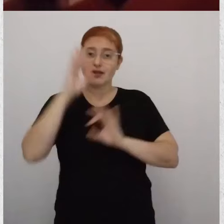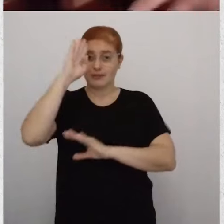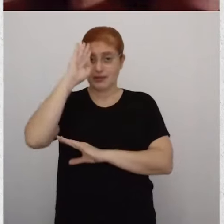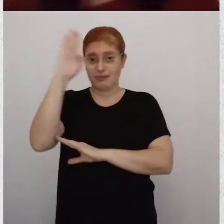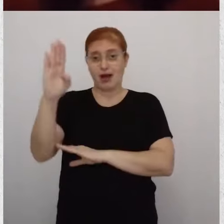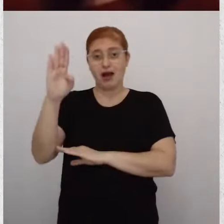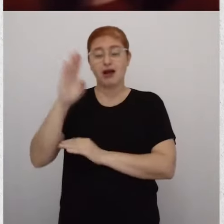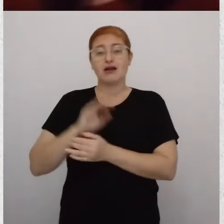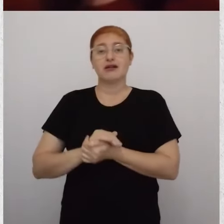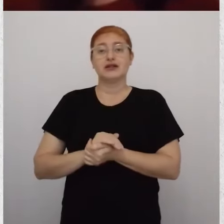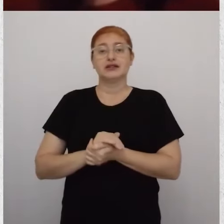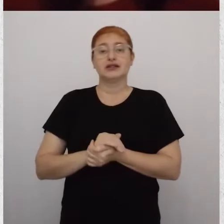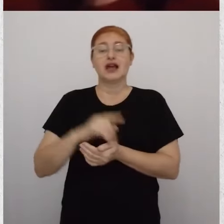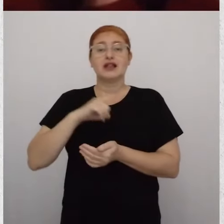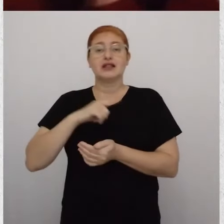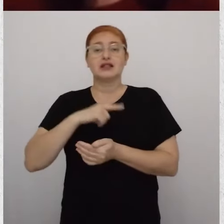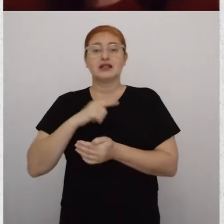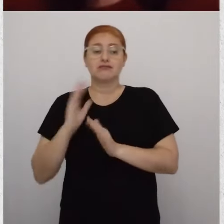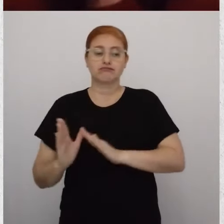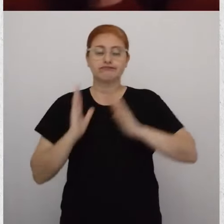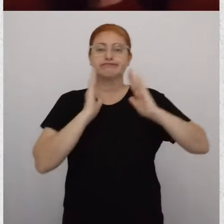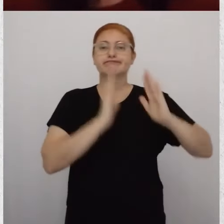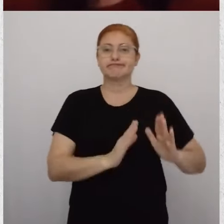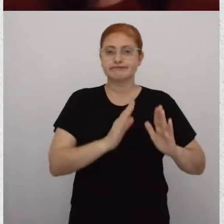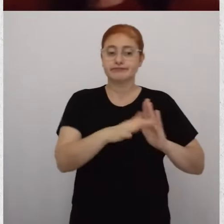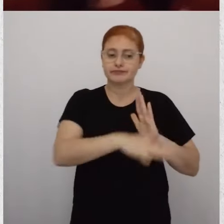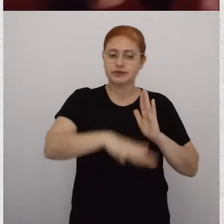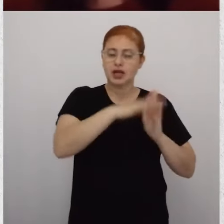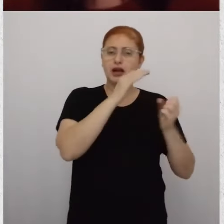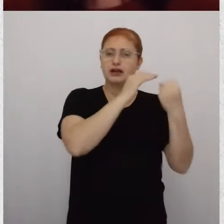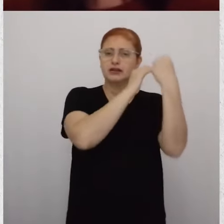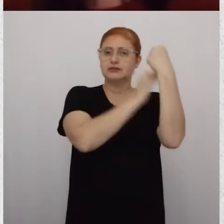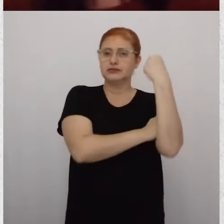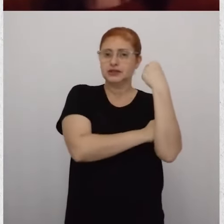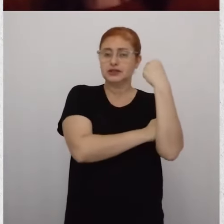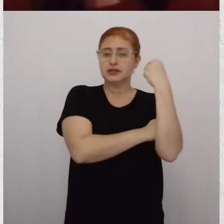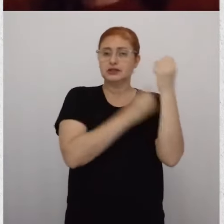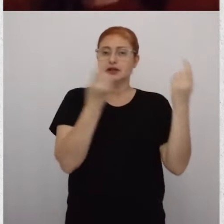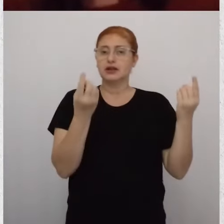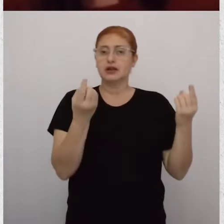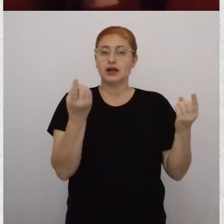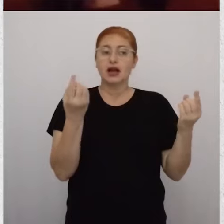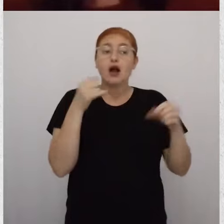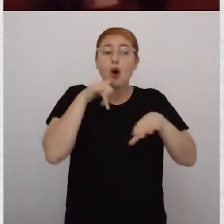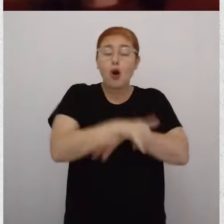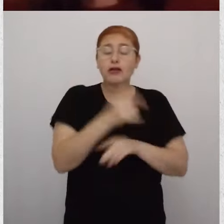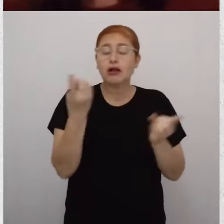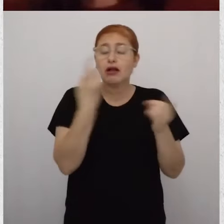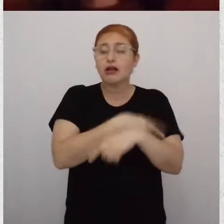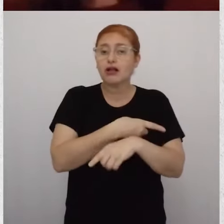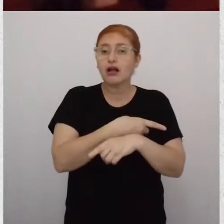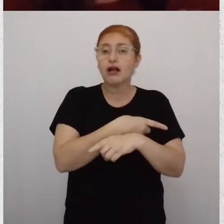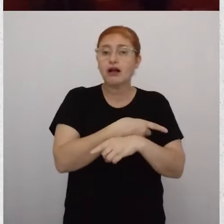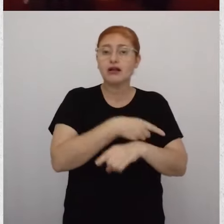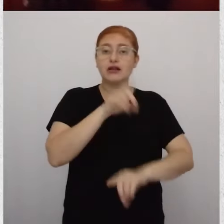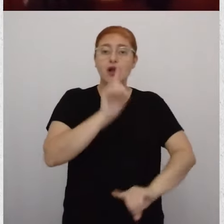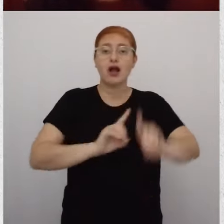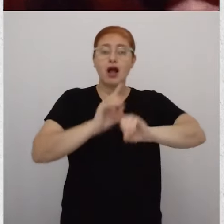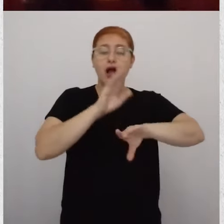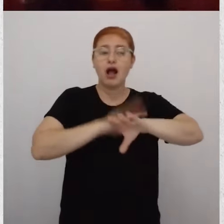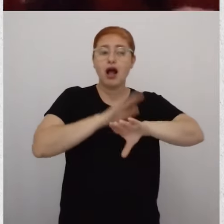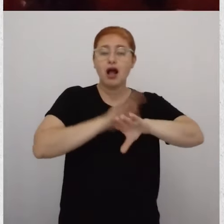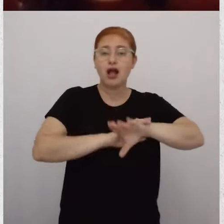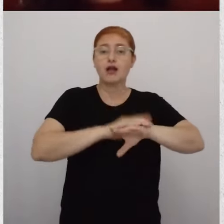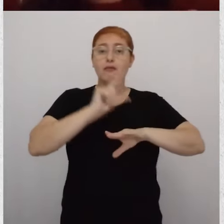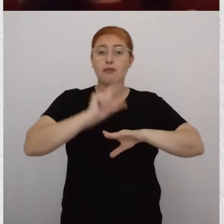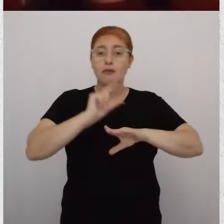hegemônico. Por outro lado, é como se, no caso do campo feminista, acontecesse o contrário. Se em algum momento